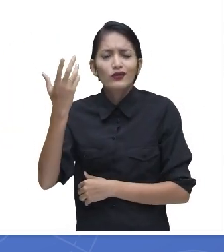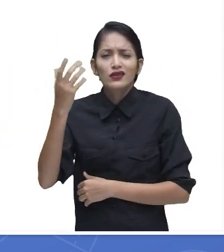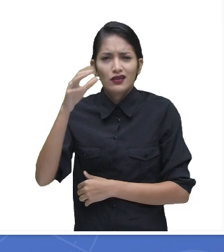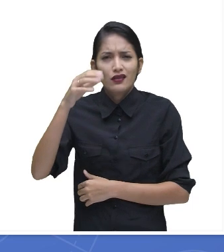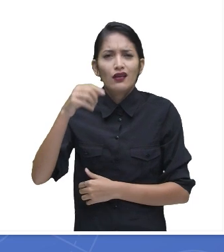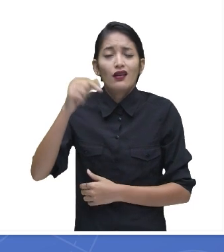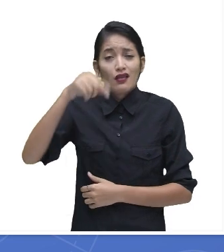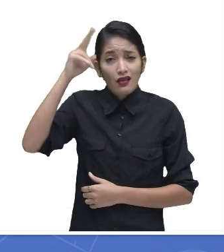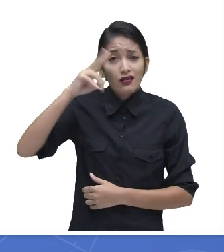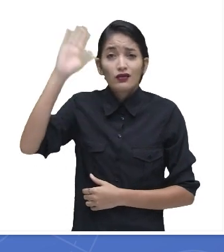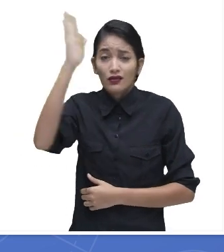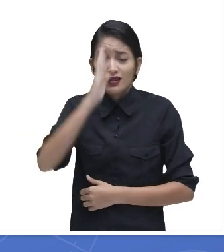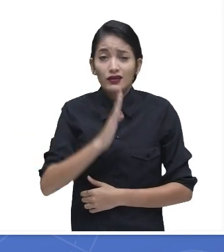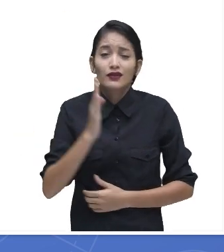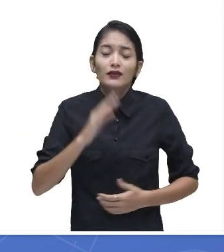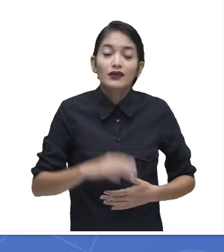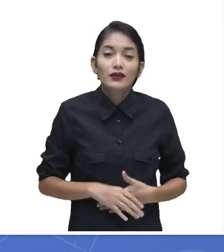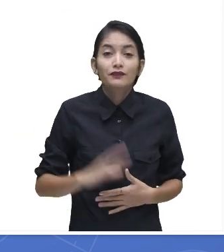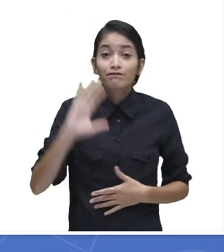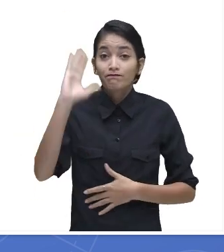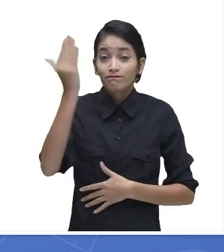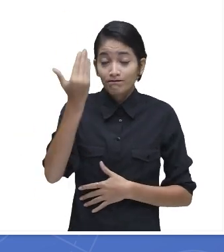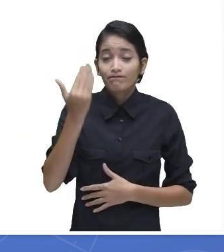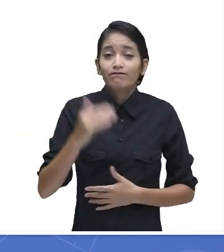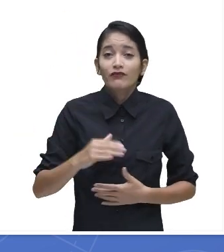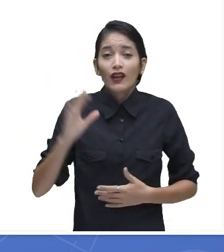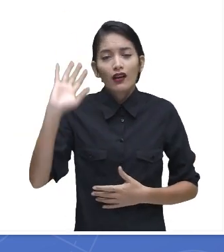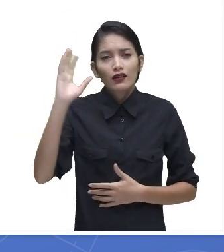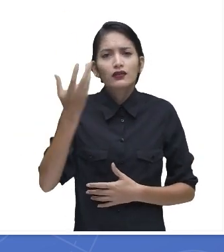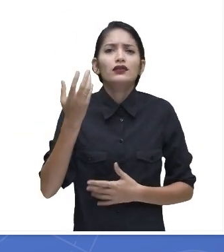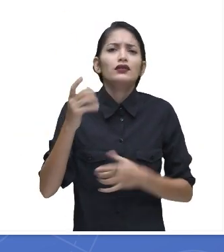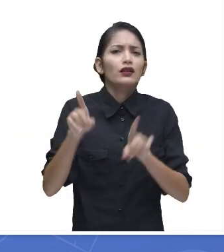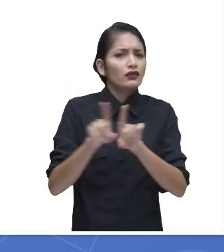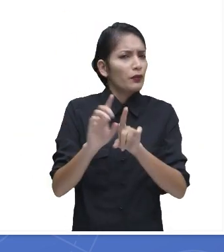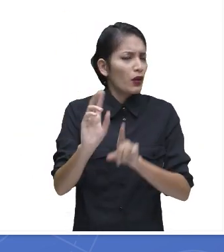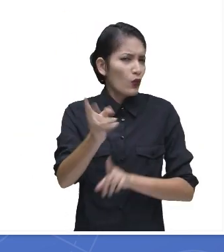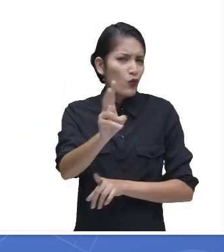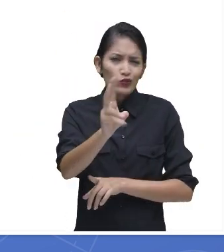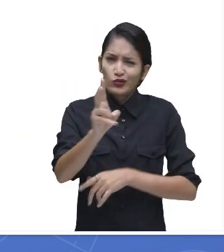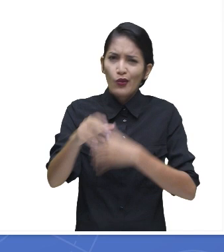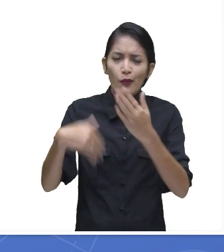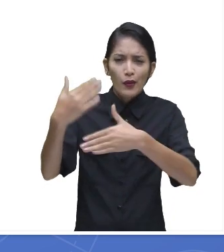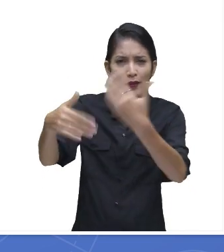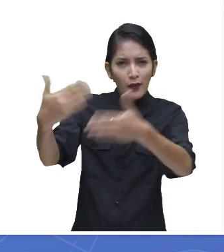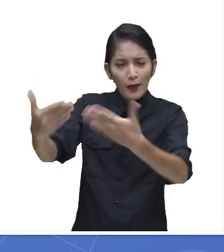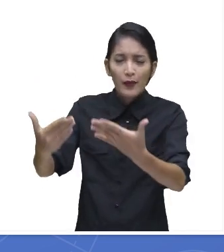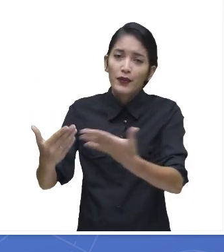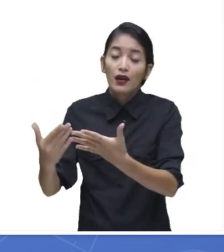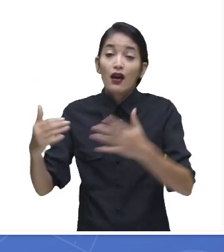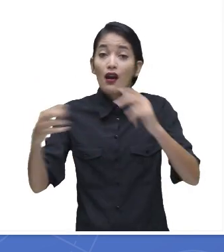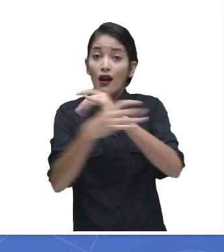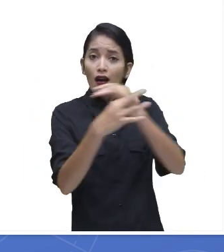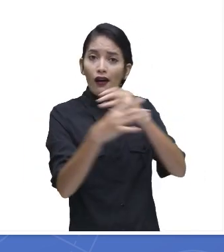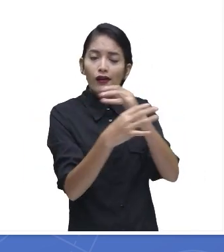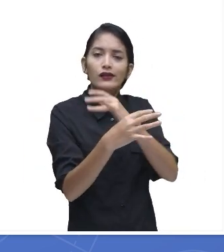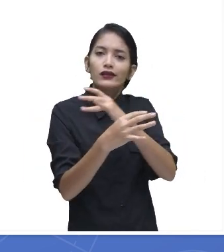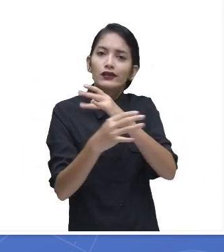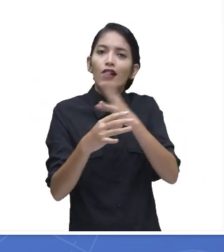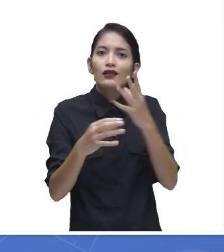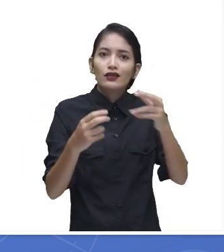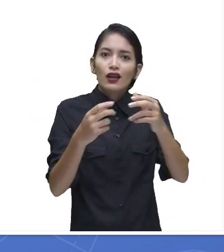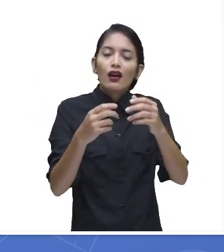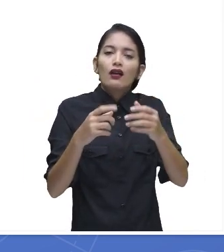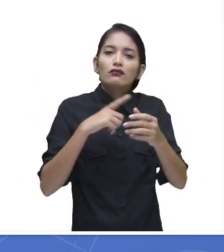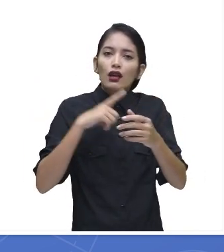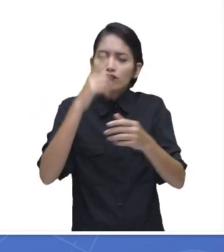não é opinião, né? Isso aconteceu, né, e acontece ainda, cada vez mais, né? A cidade acaba concentrando muitas